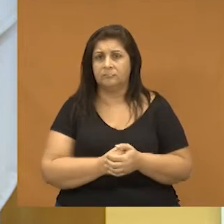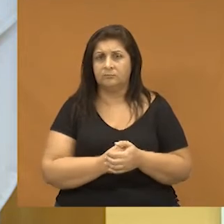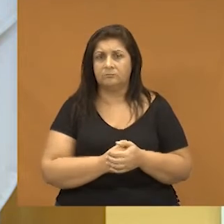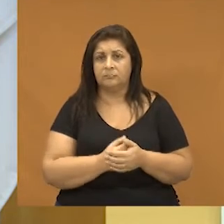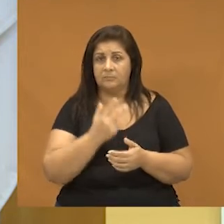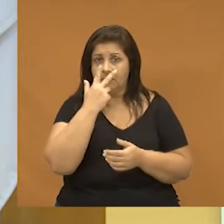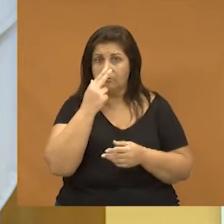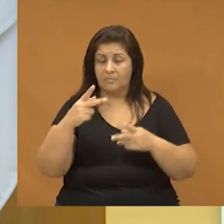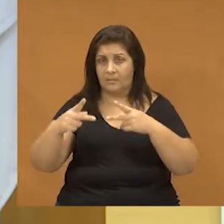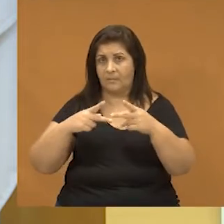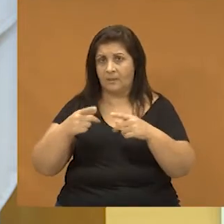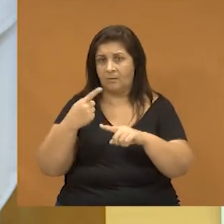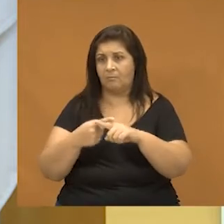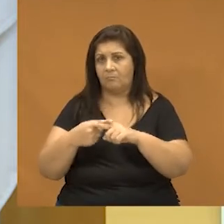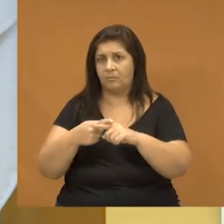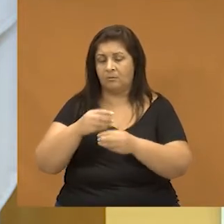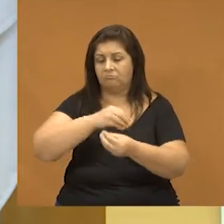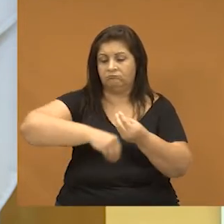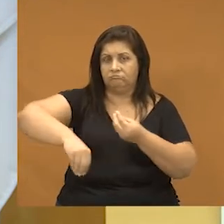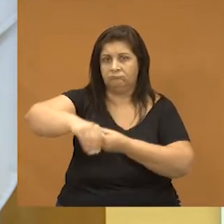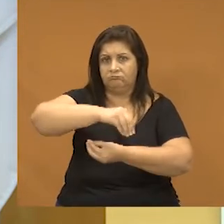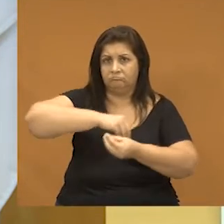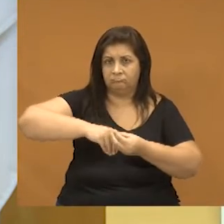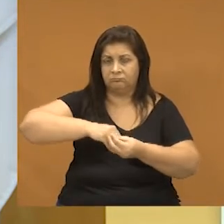importante, porque ela faz parte do mesmo sistema,